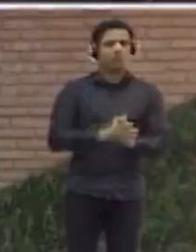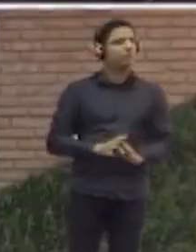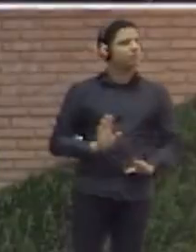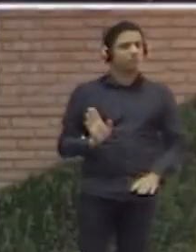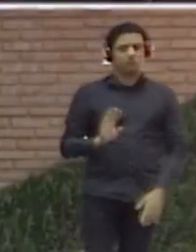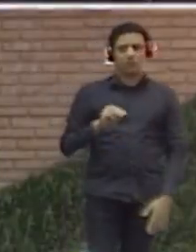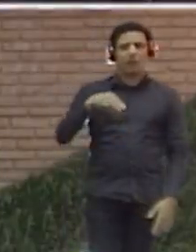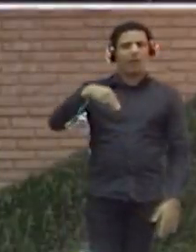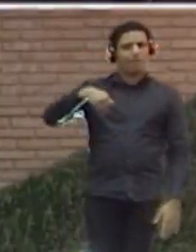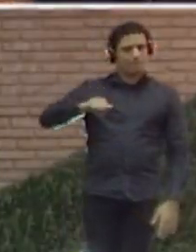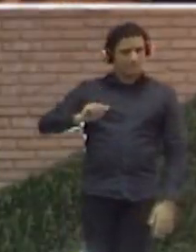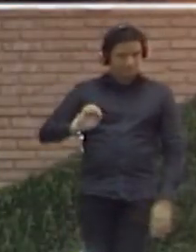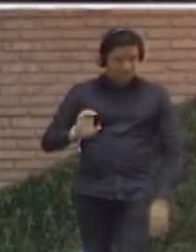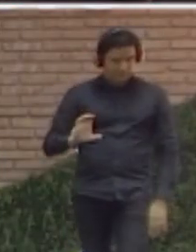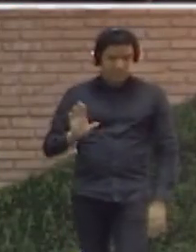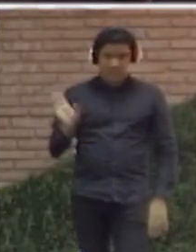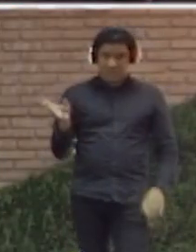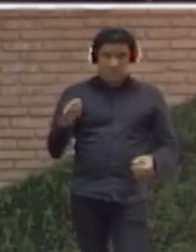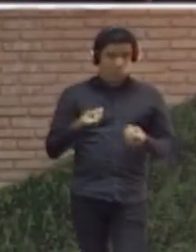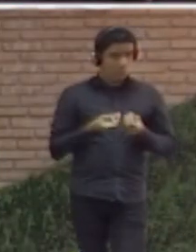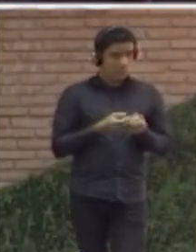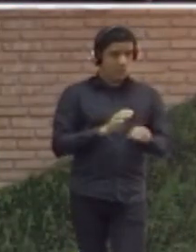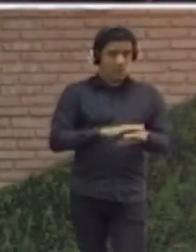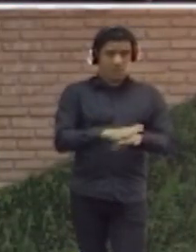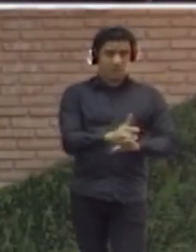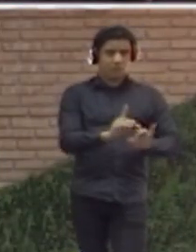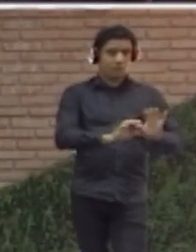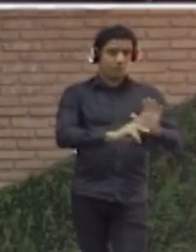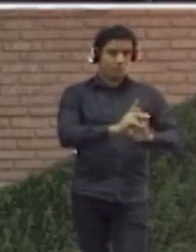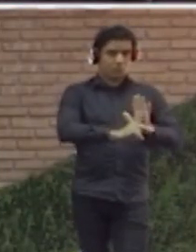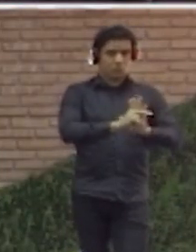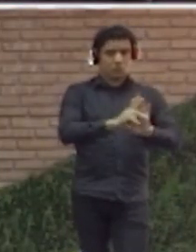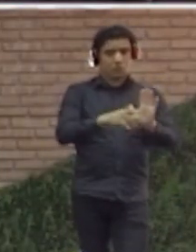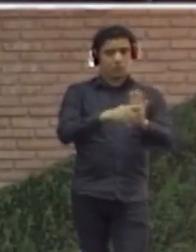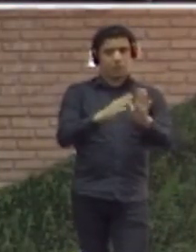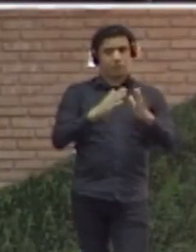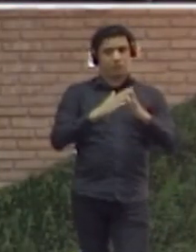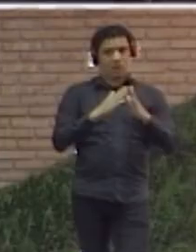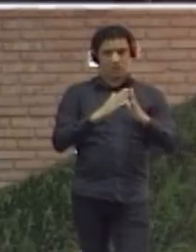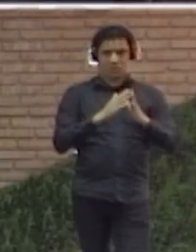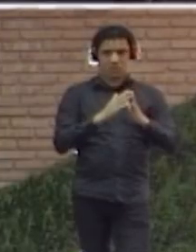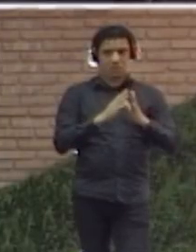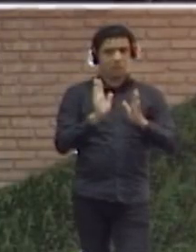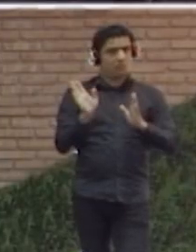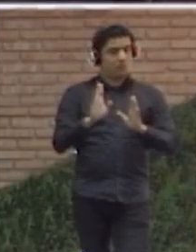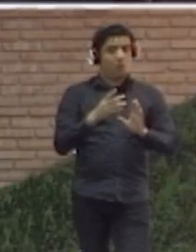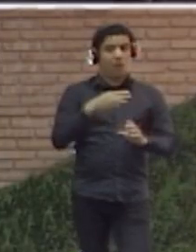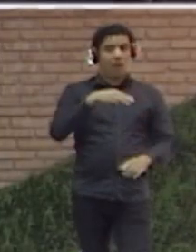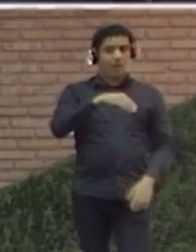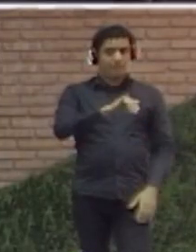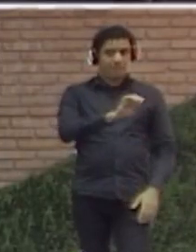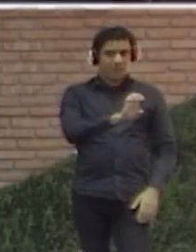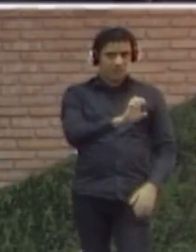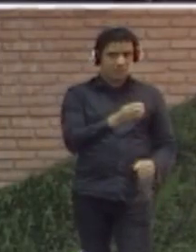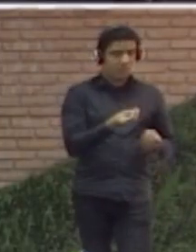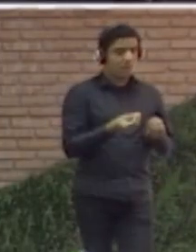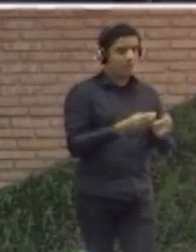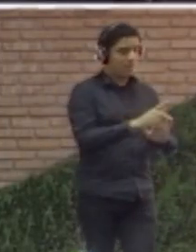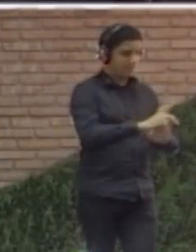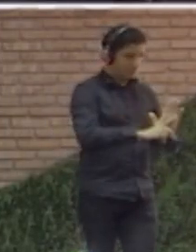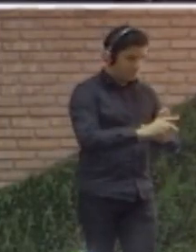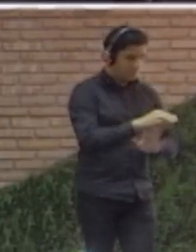entrega mais projetos residenciais. A Macy's, ela entregava projetos residenciais